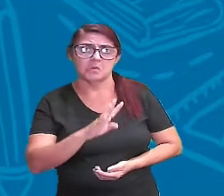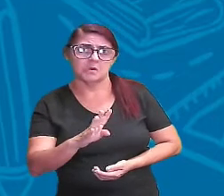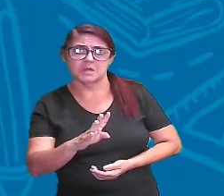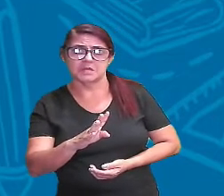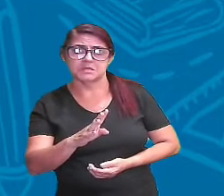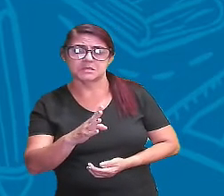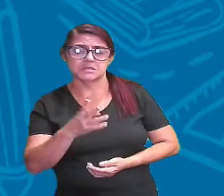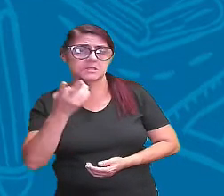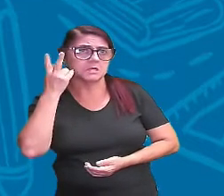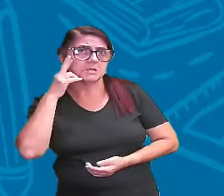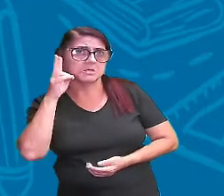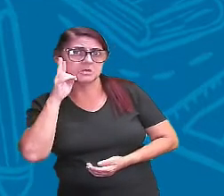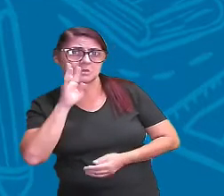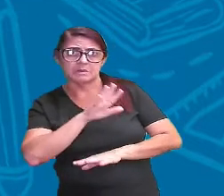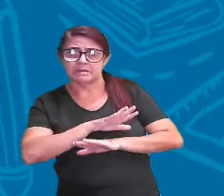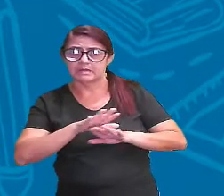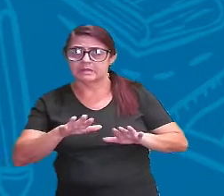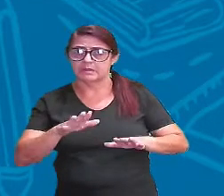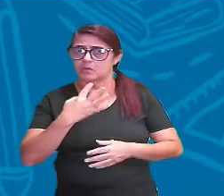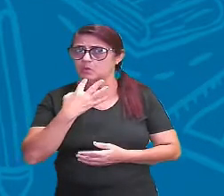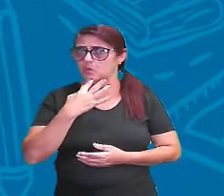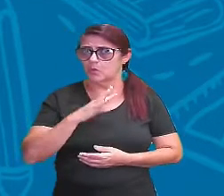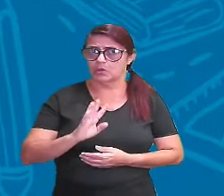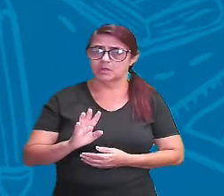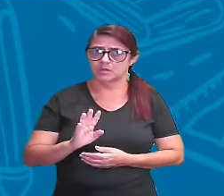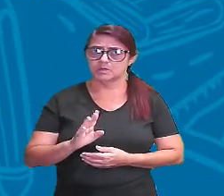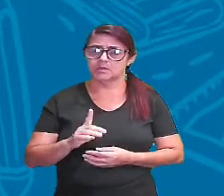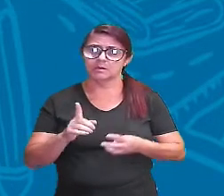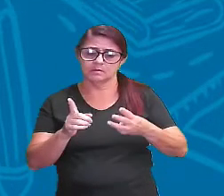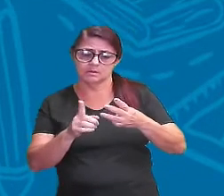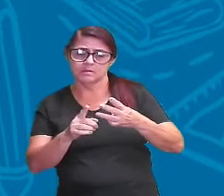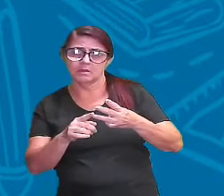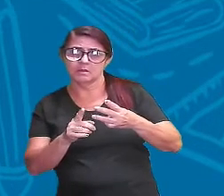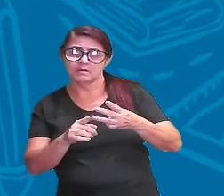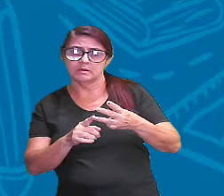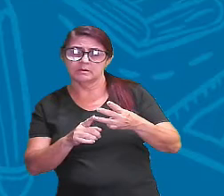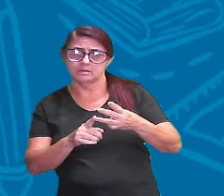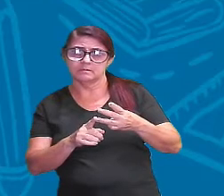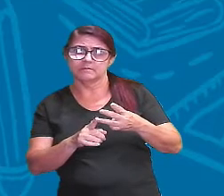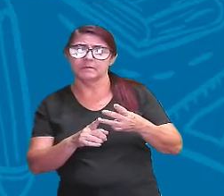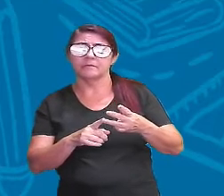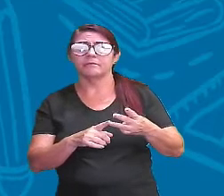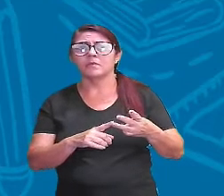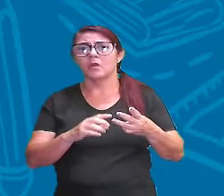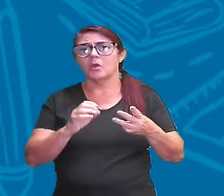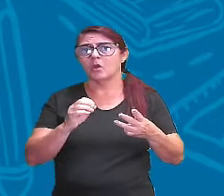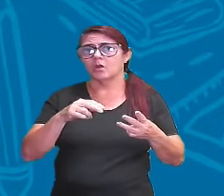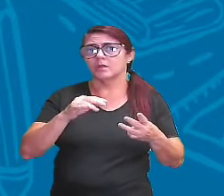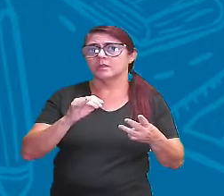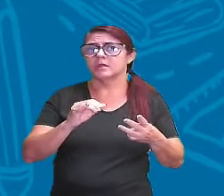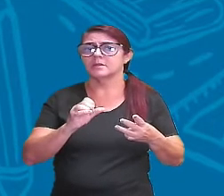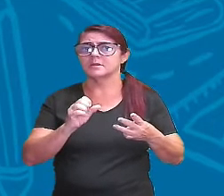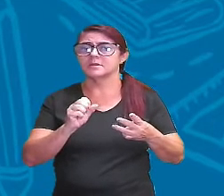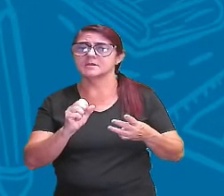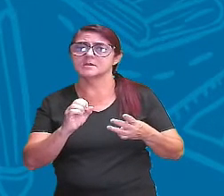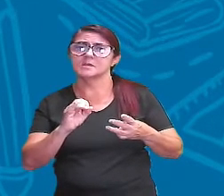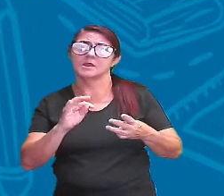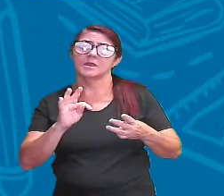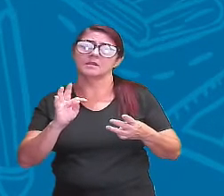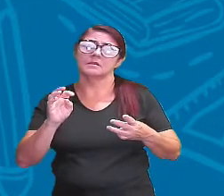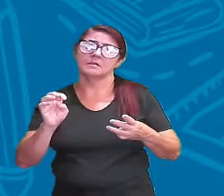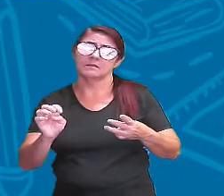na história. E temos o narrador onisciente. Também ele não participa da